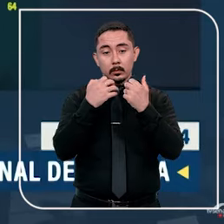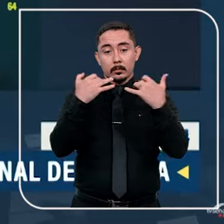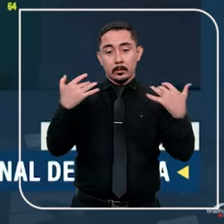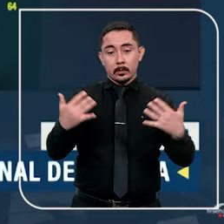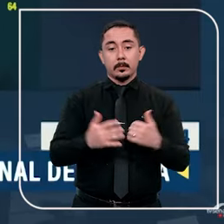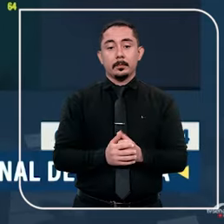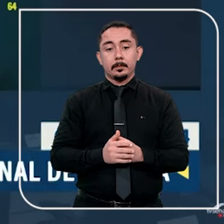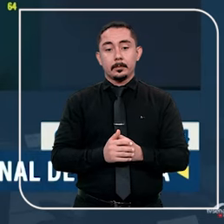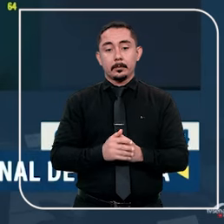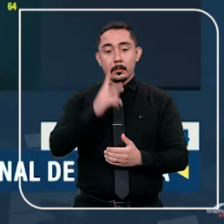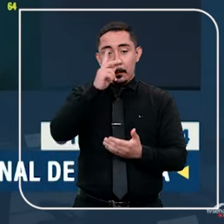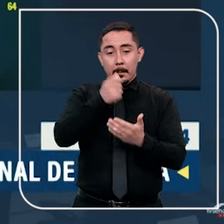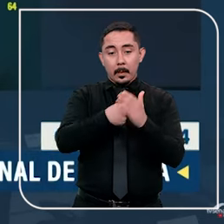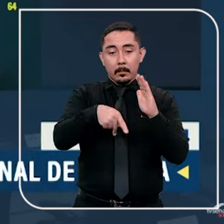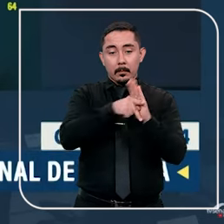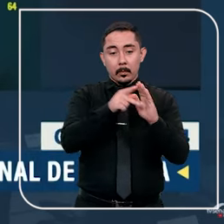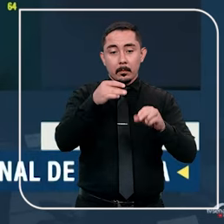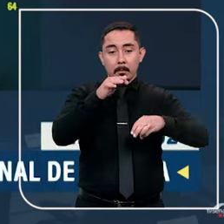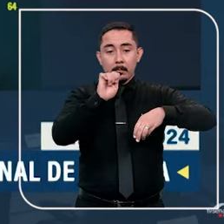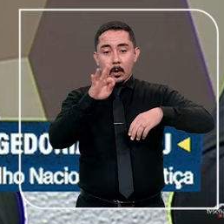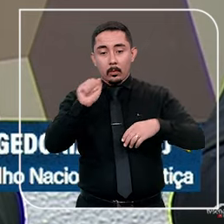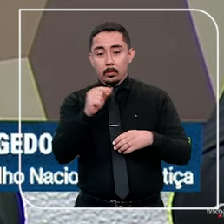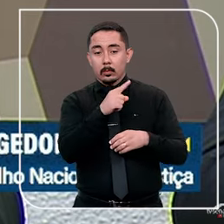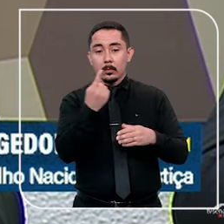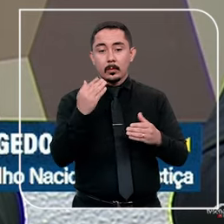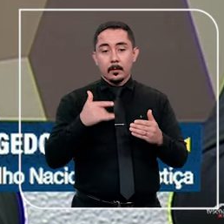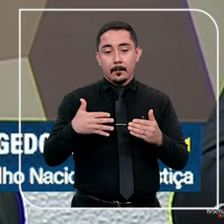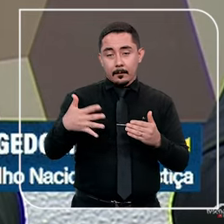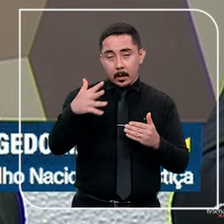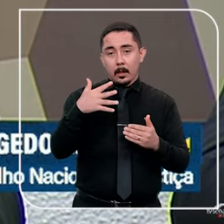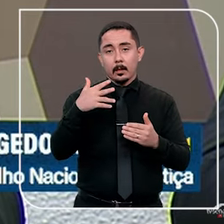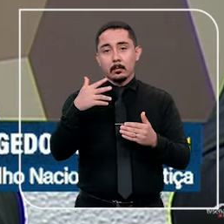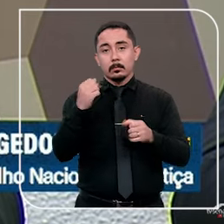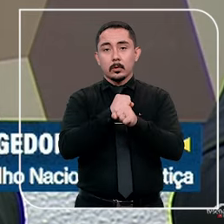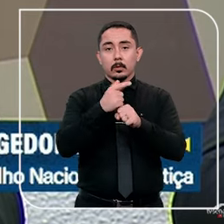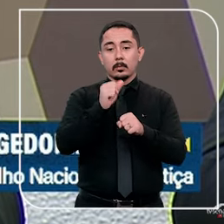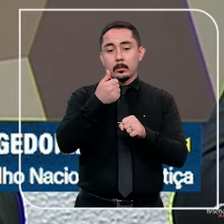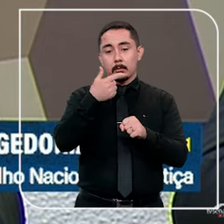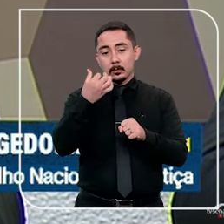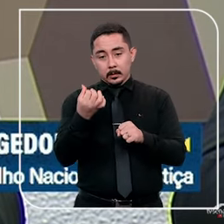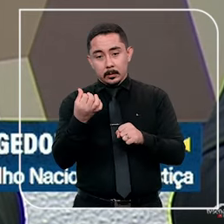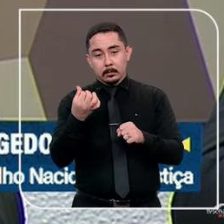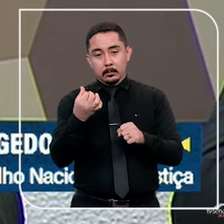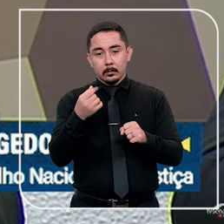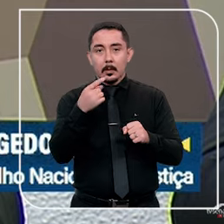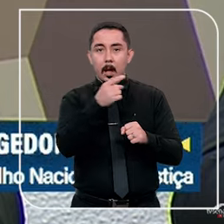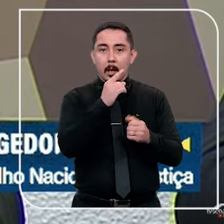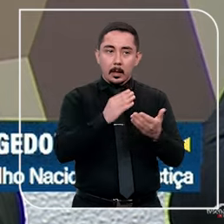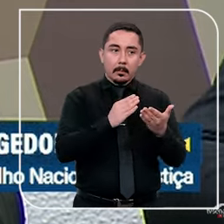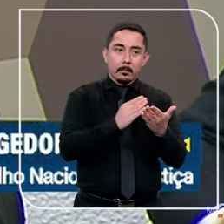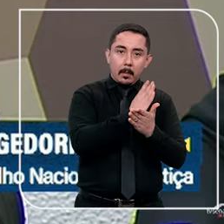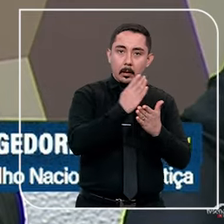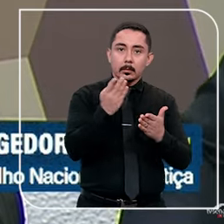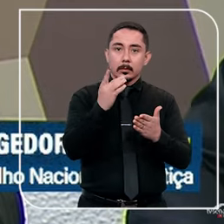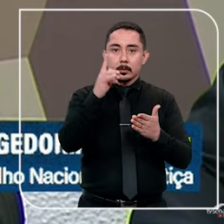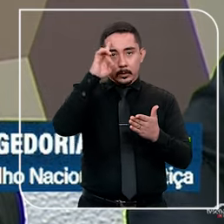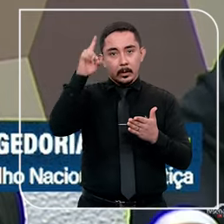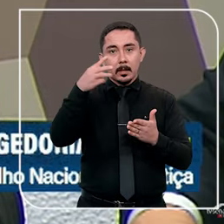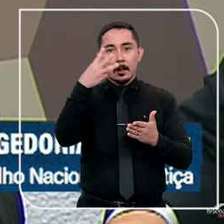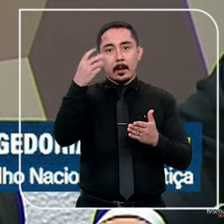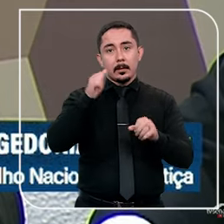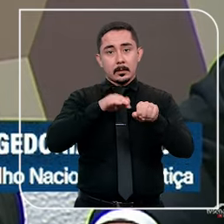plenário o mandato de Mauro Camp B Marques vai até 2026 com a posse marcada para o dia 3 de